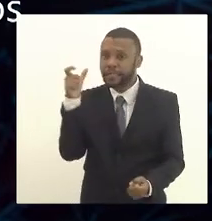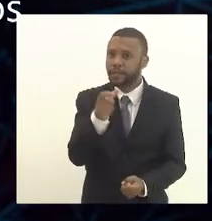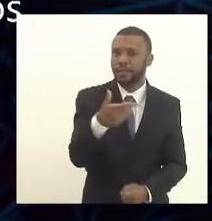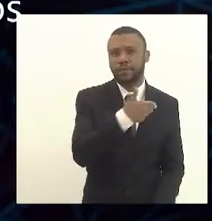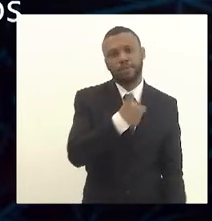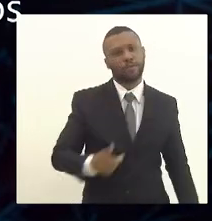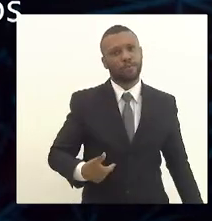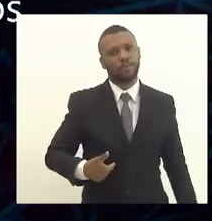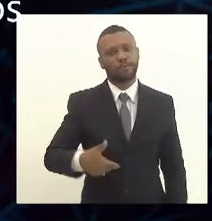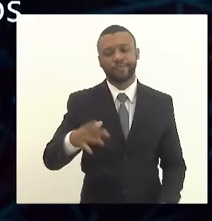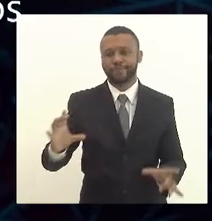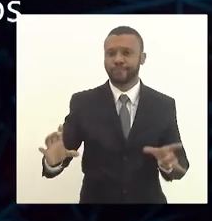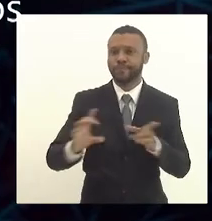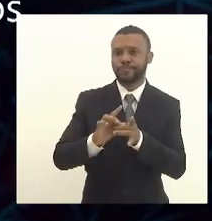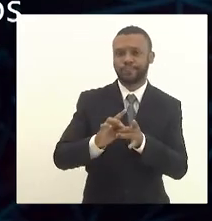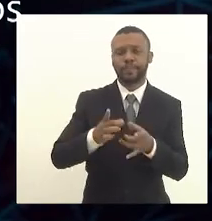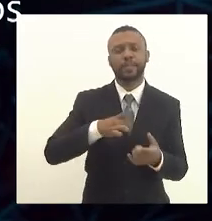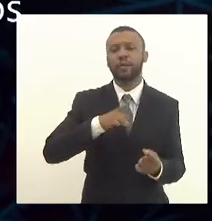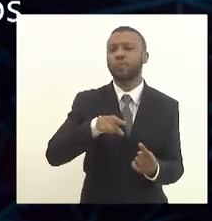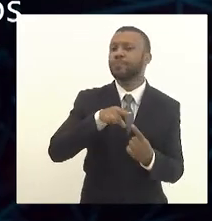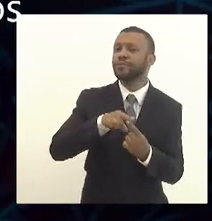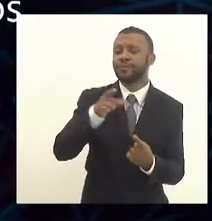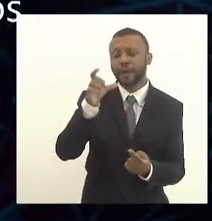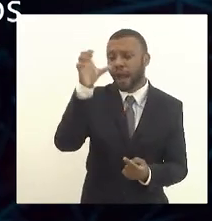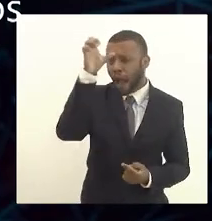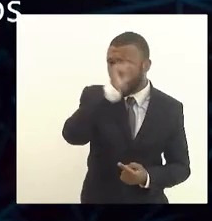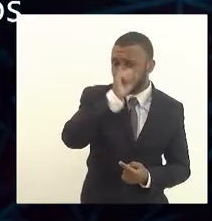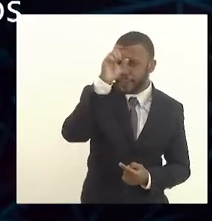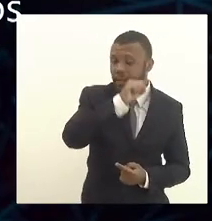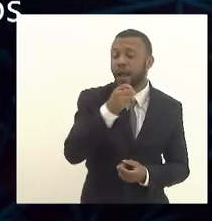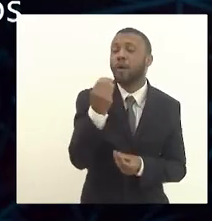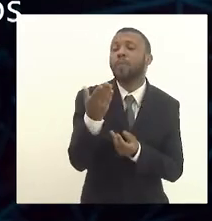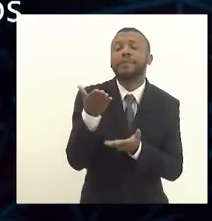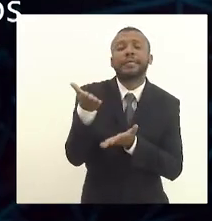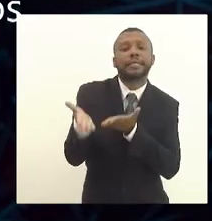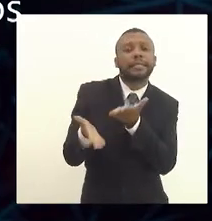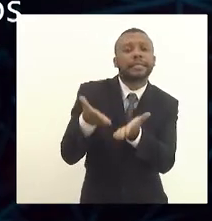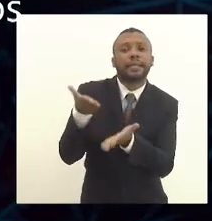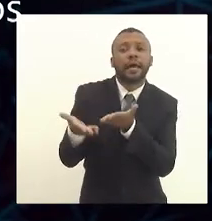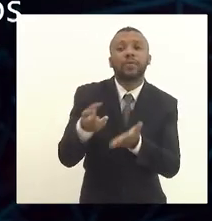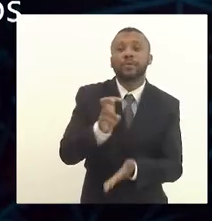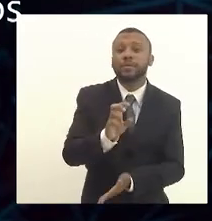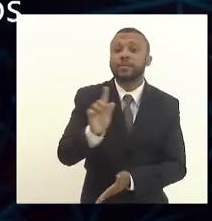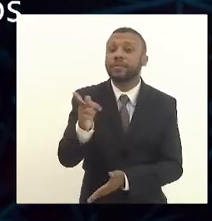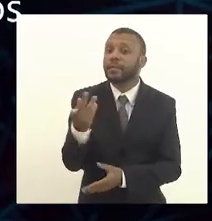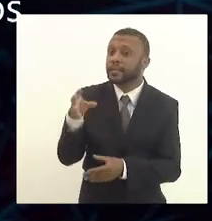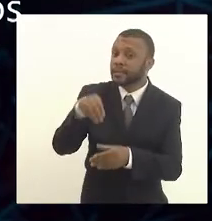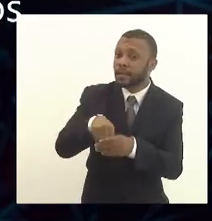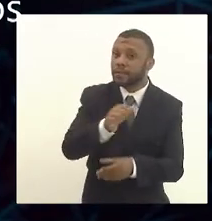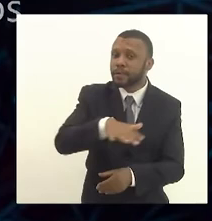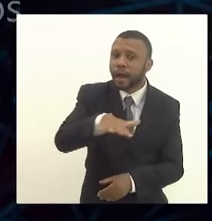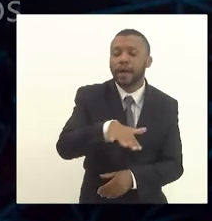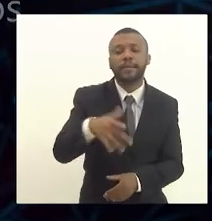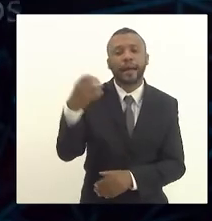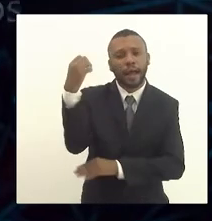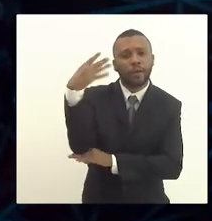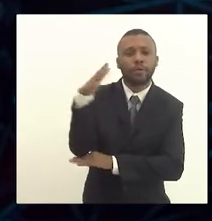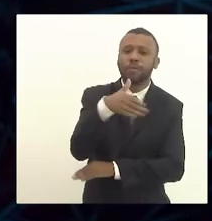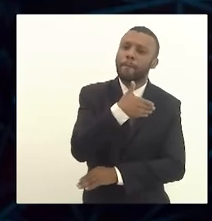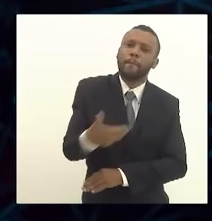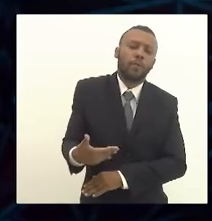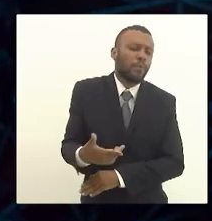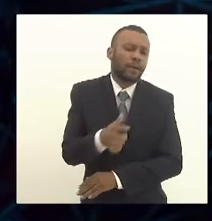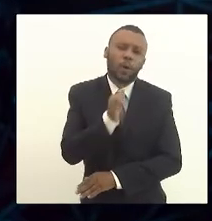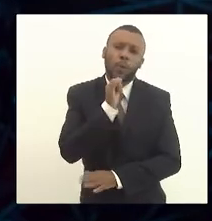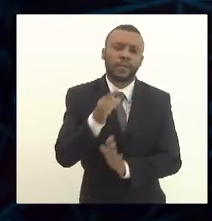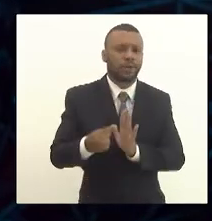de efetivamente aprender a como lidar com o 5G na iluminação pública, para usar esse exemplo, né? E aí